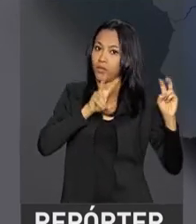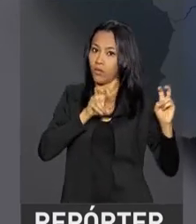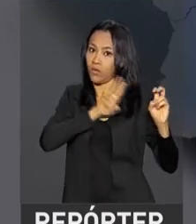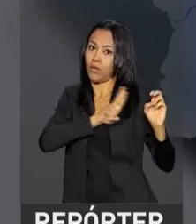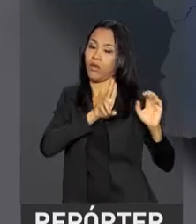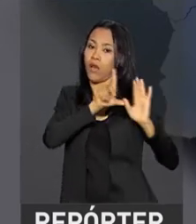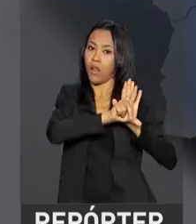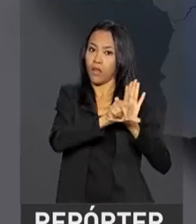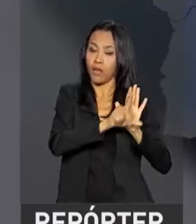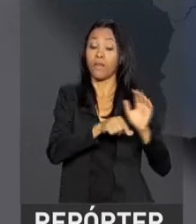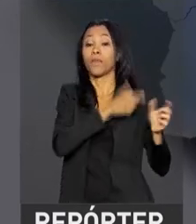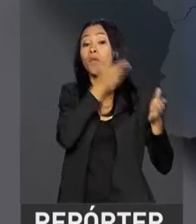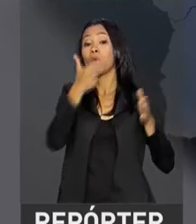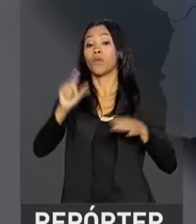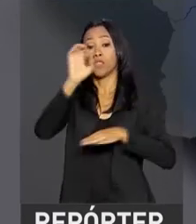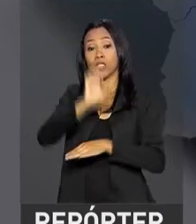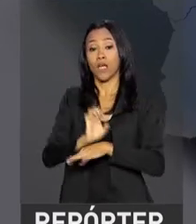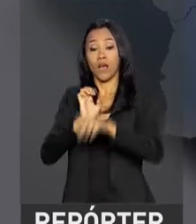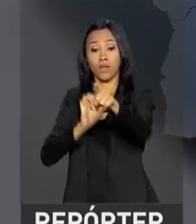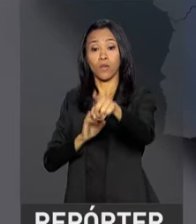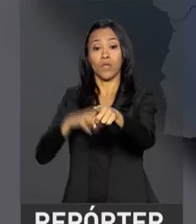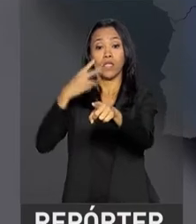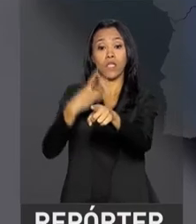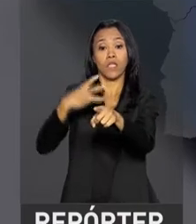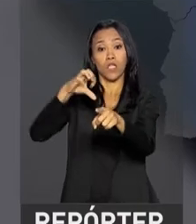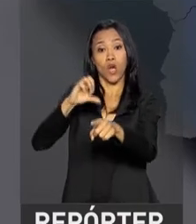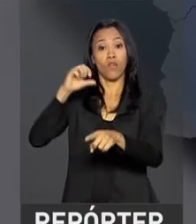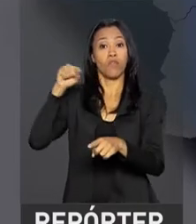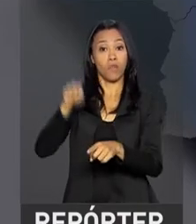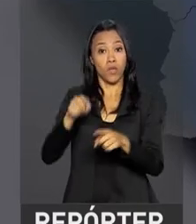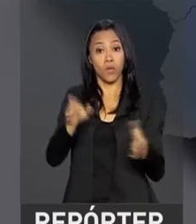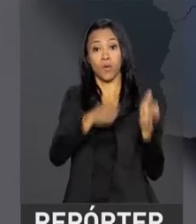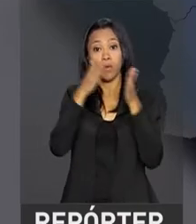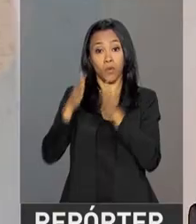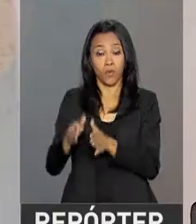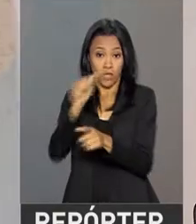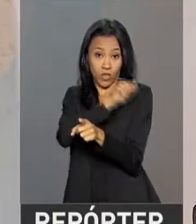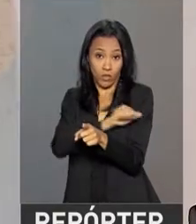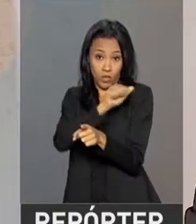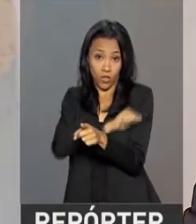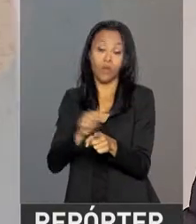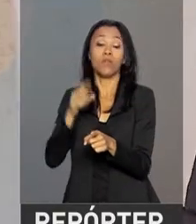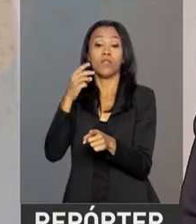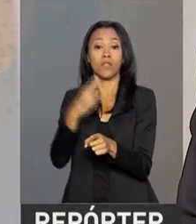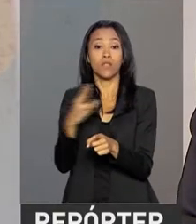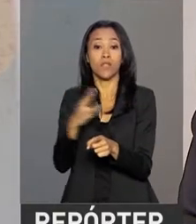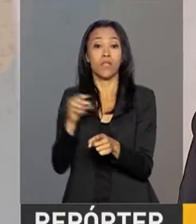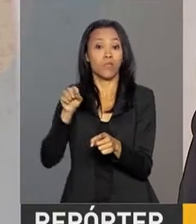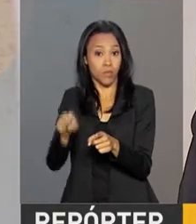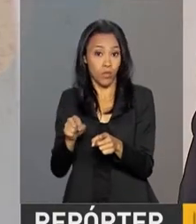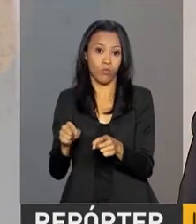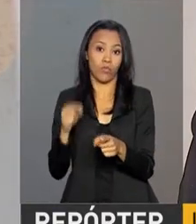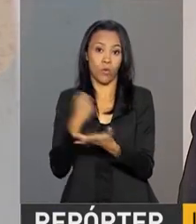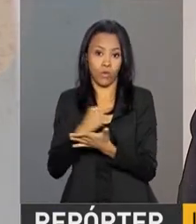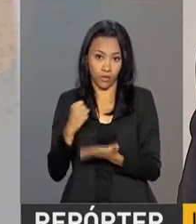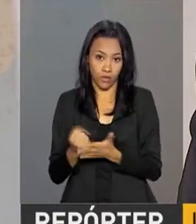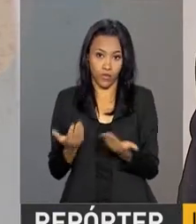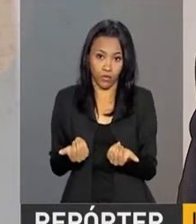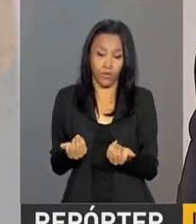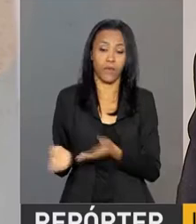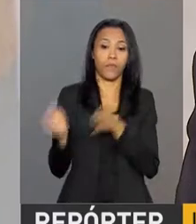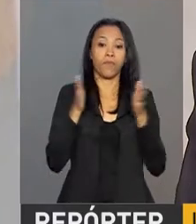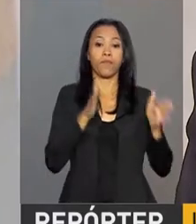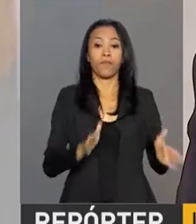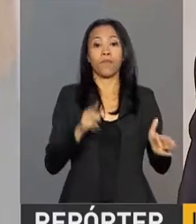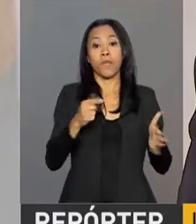minas gerais foram 39 mil contratações e no rio de janeiro 33 mil pedimos aí é que os empresários